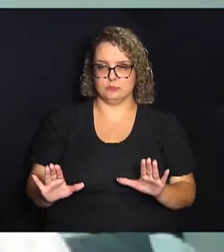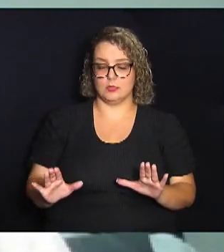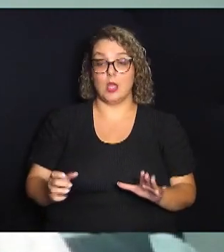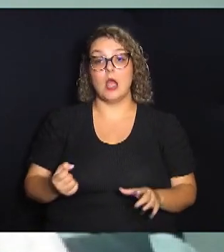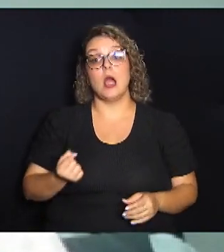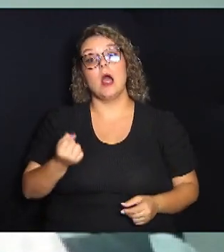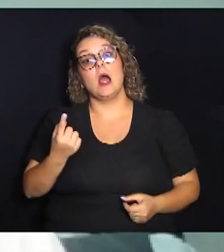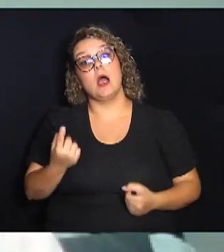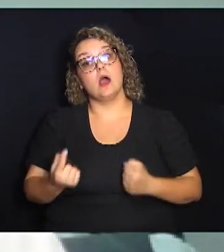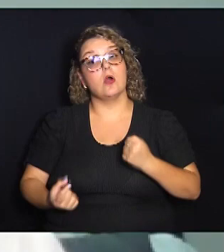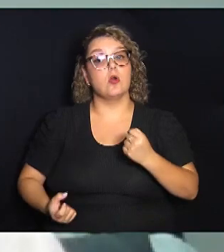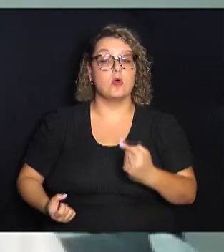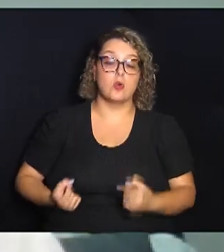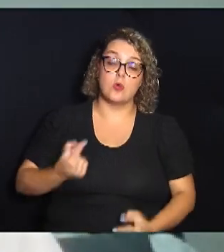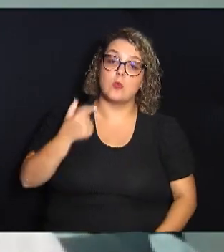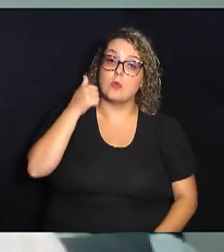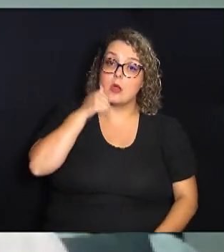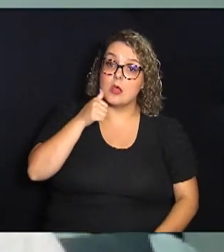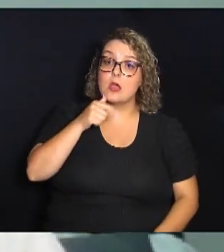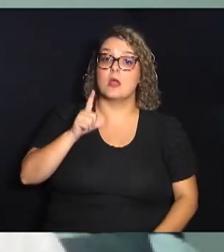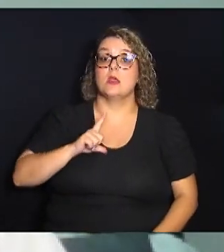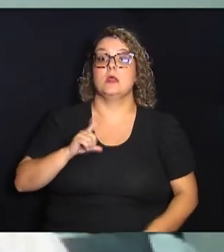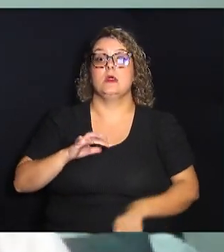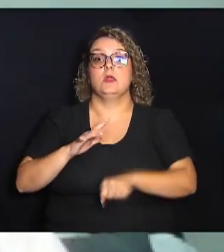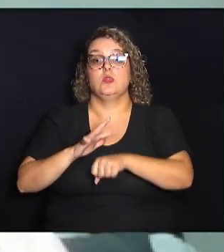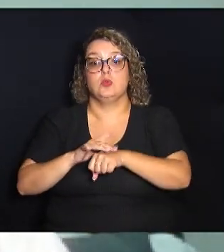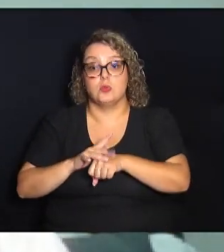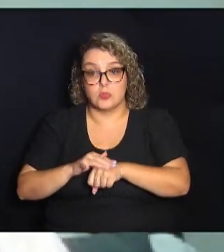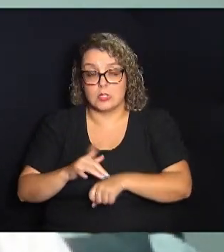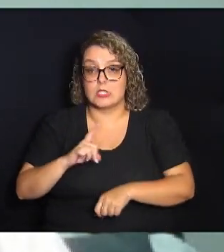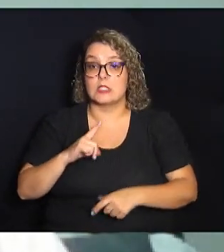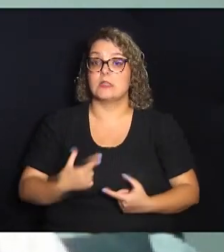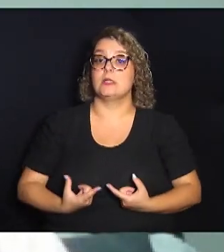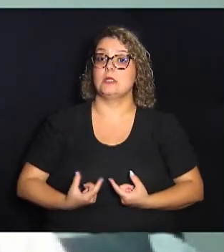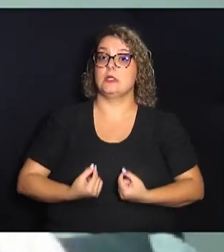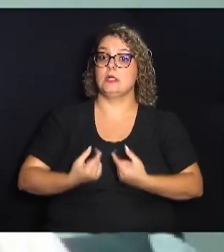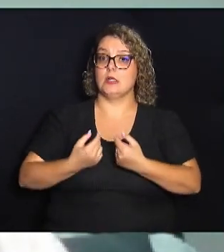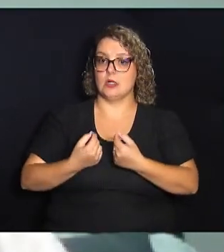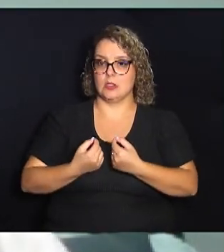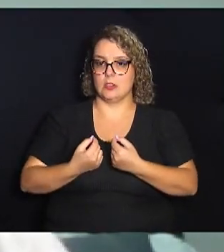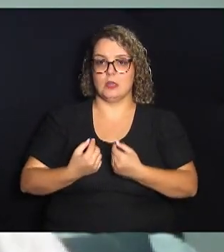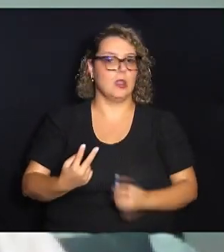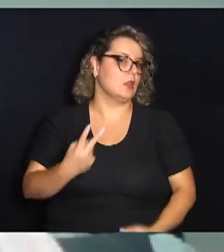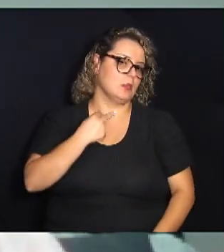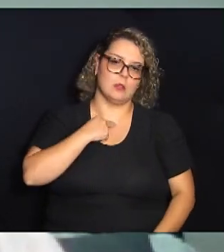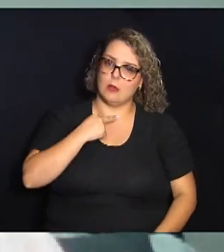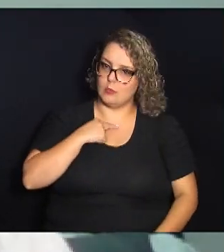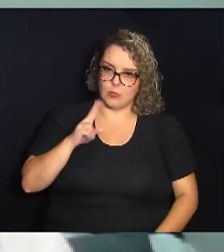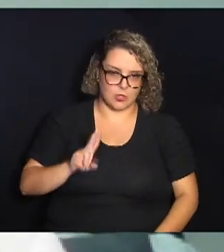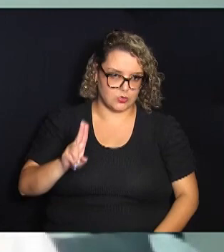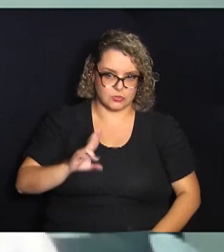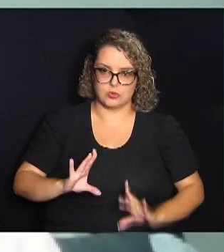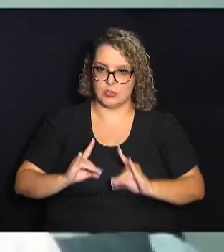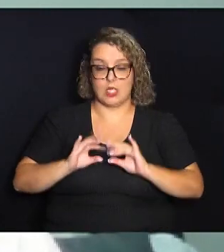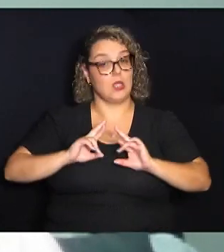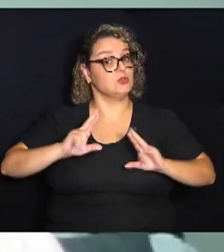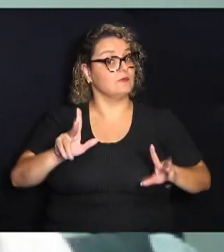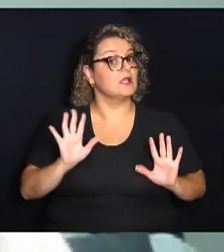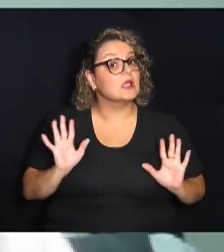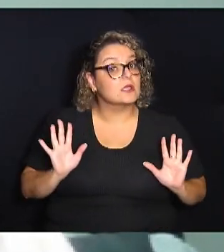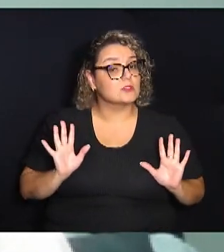Algumas mulheres que têm doença, que têm um câncer, não podem usar hormônios, é bem